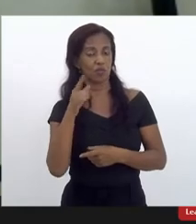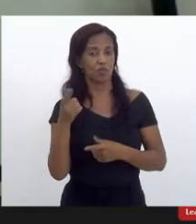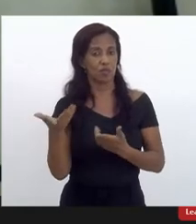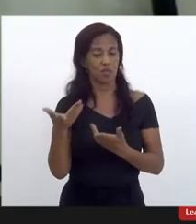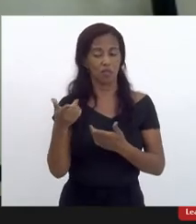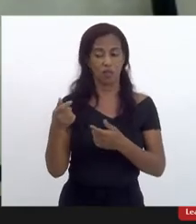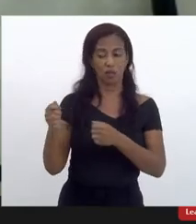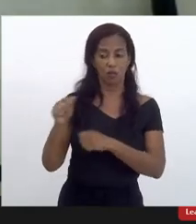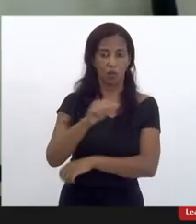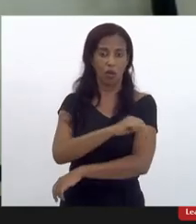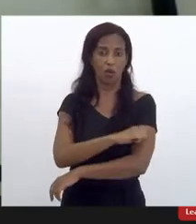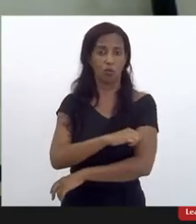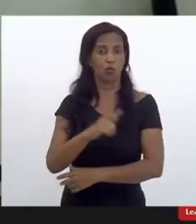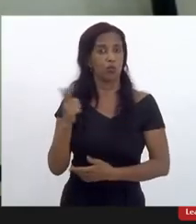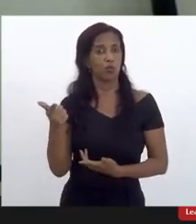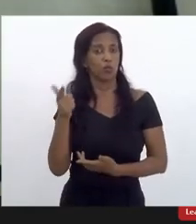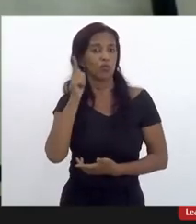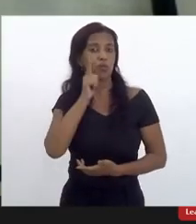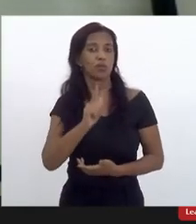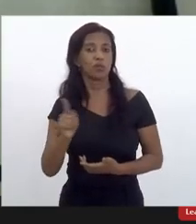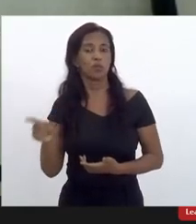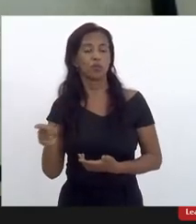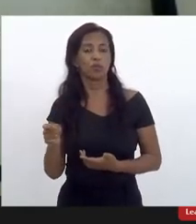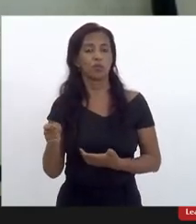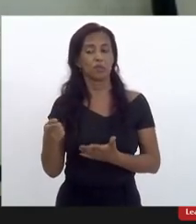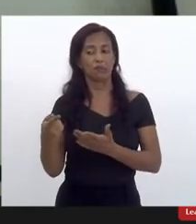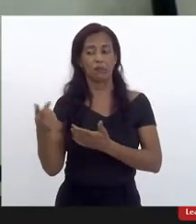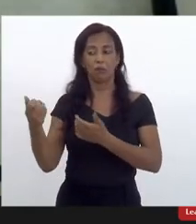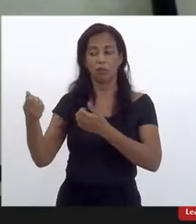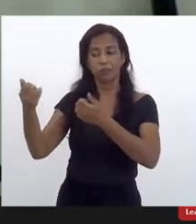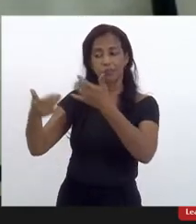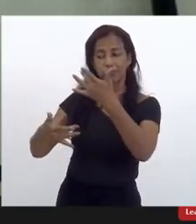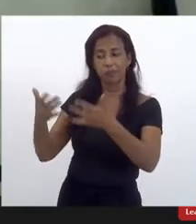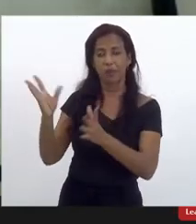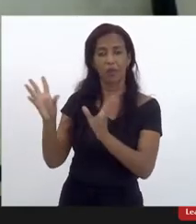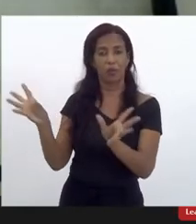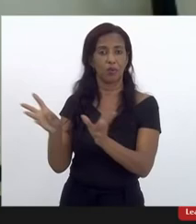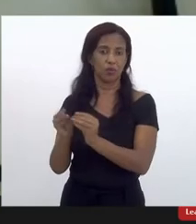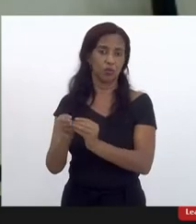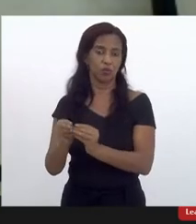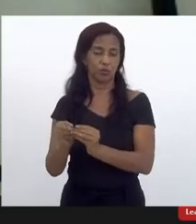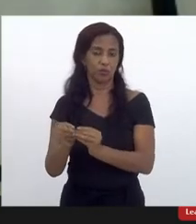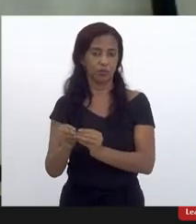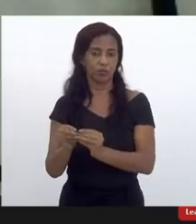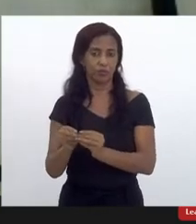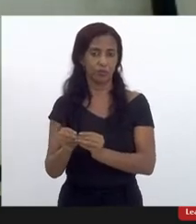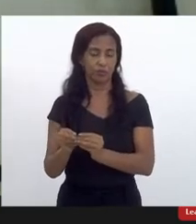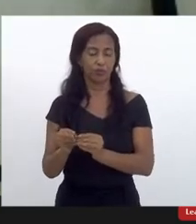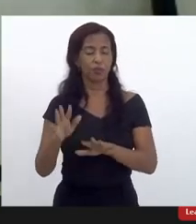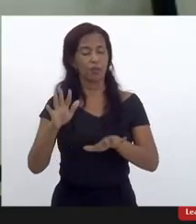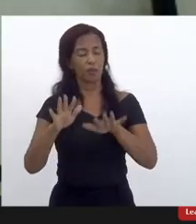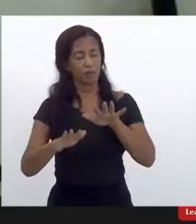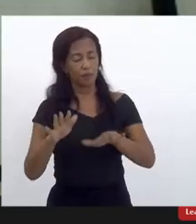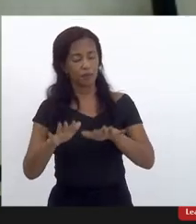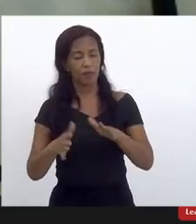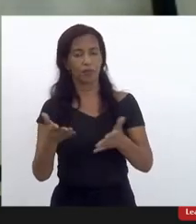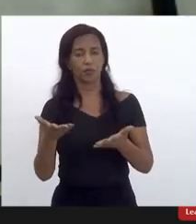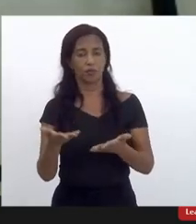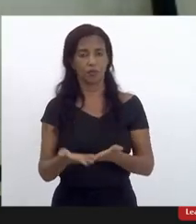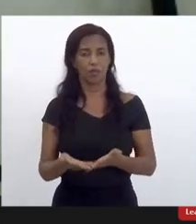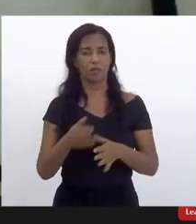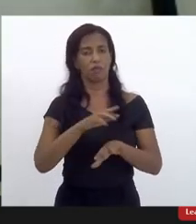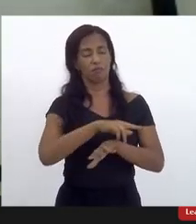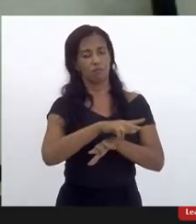para o aluno, o máximo que a gente conseguia era uma descrição, era um resumo. Mesmo assim,